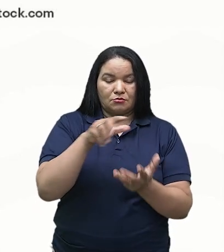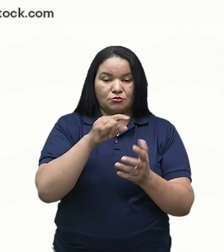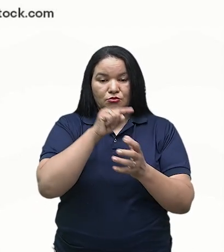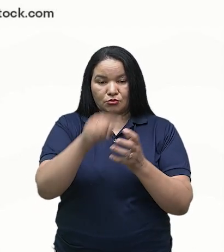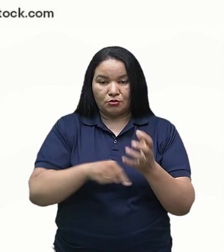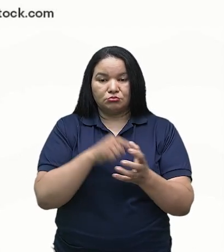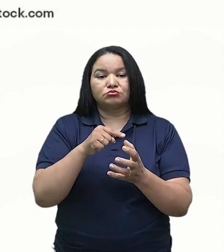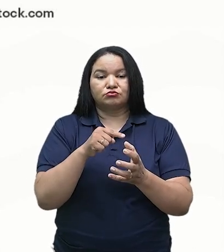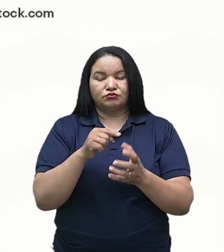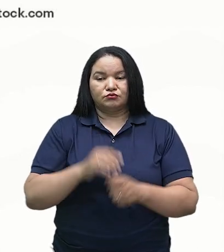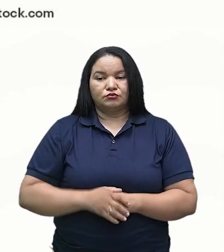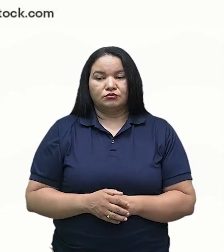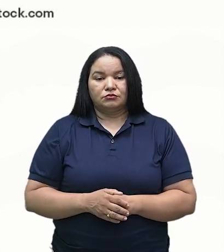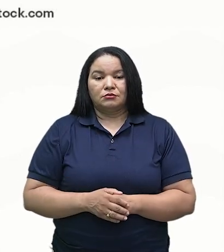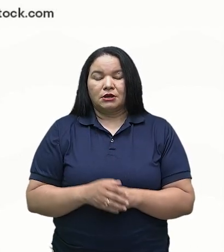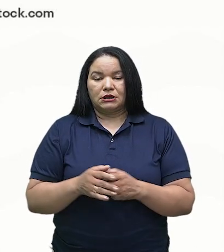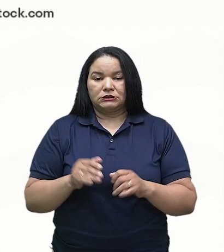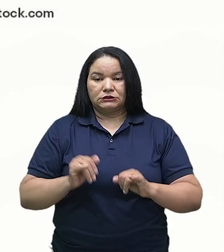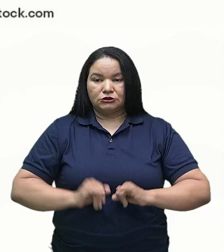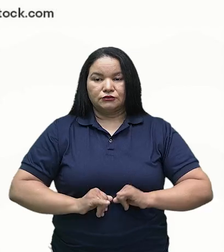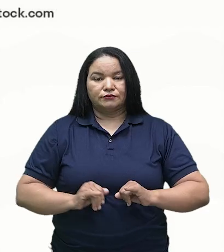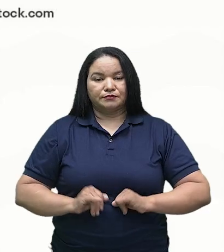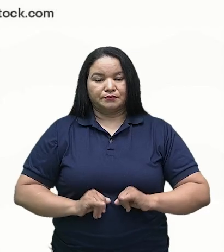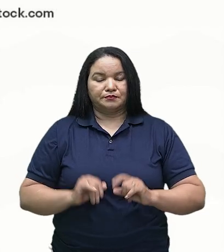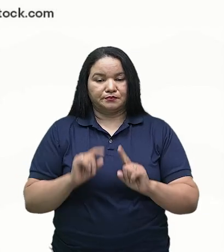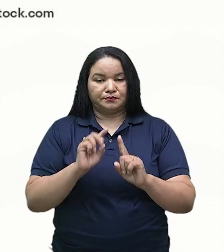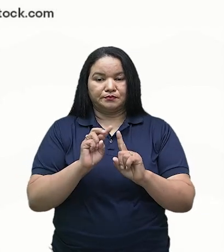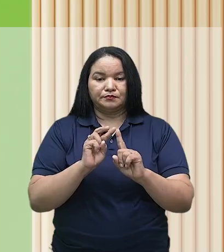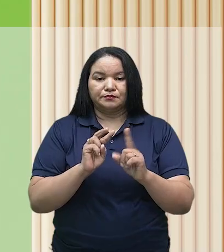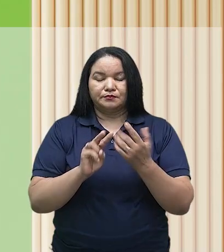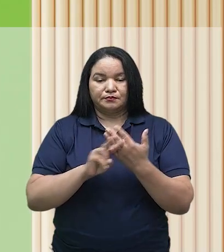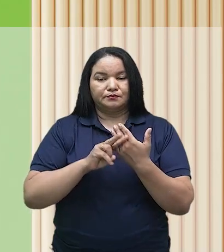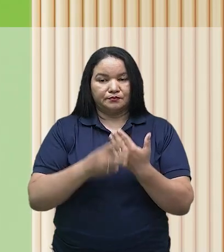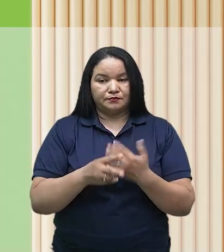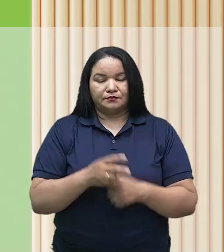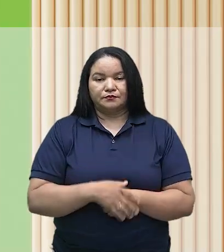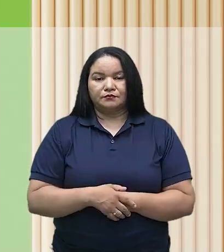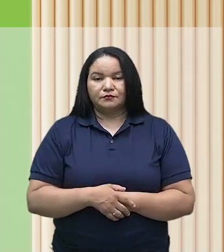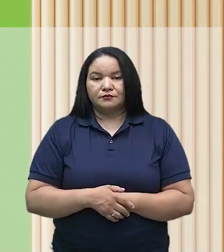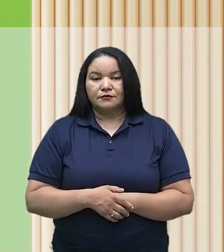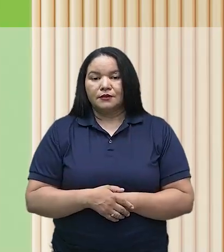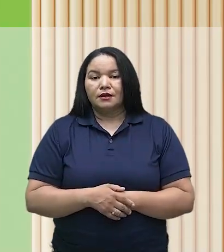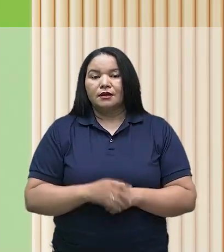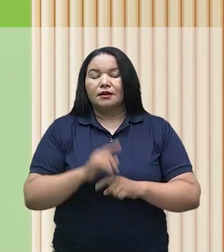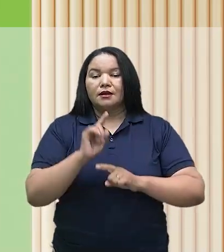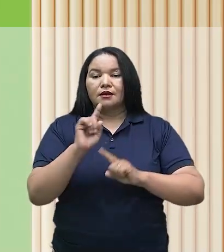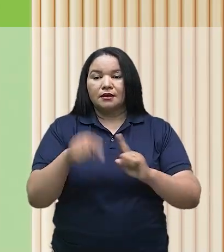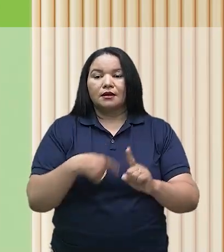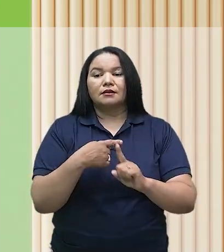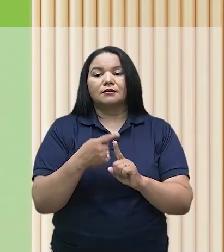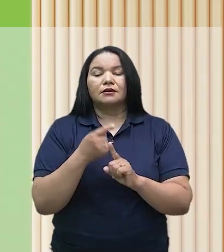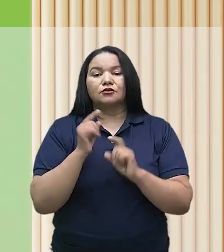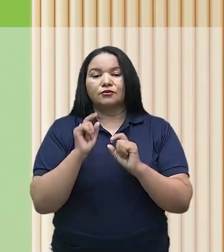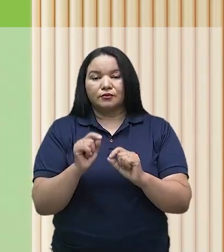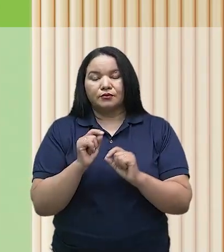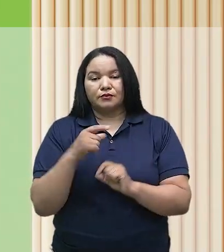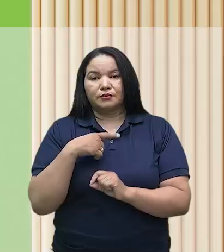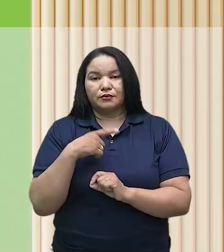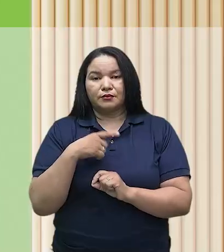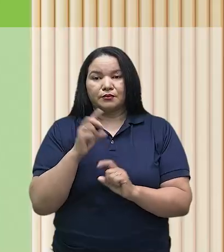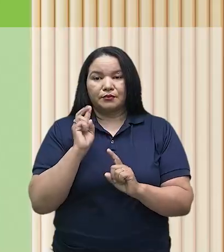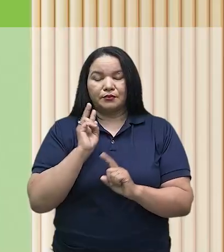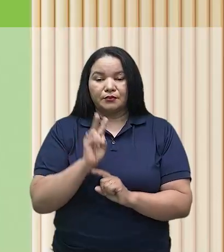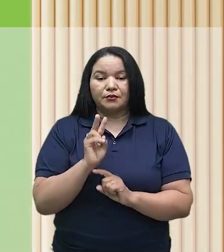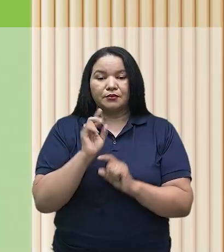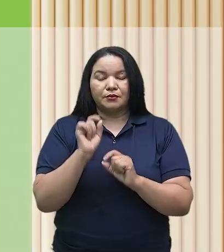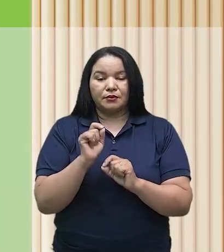um todo, né, ela sofre essas consequências. Além disso, o que nós podemos observar é que